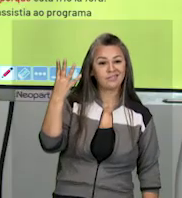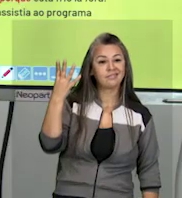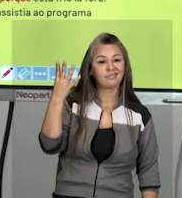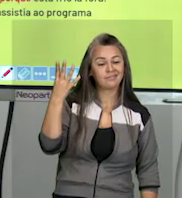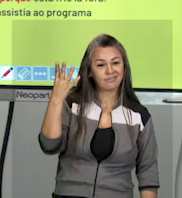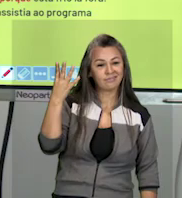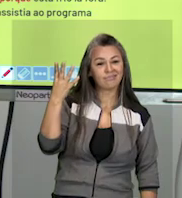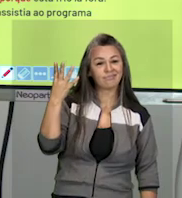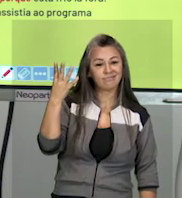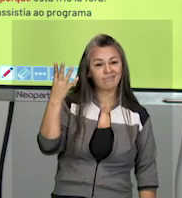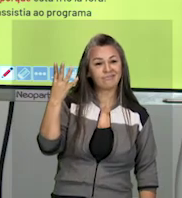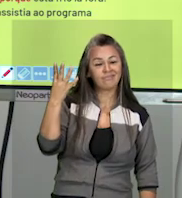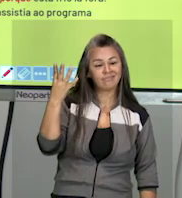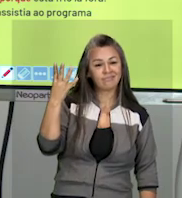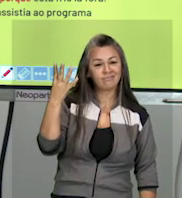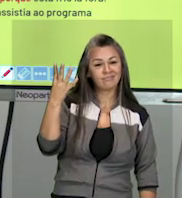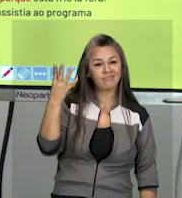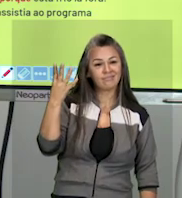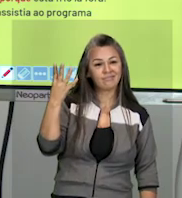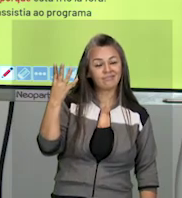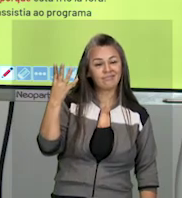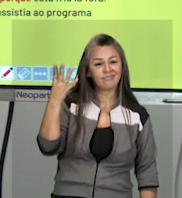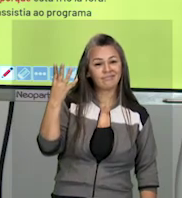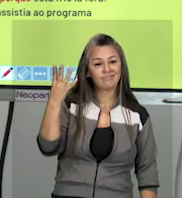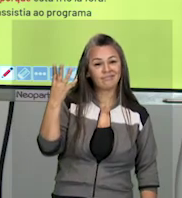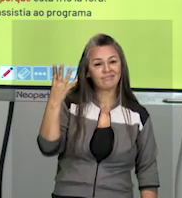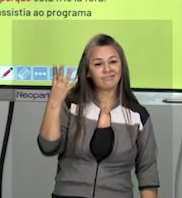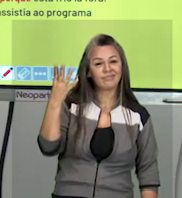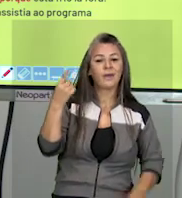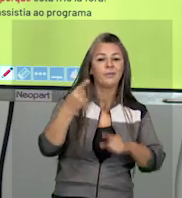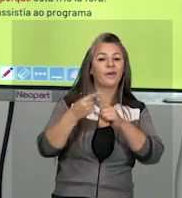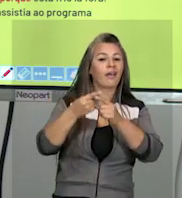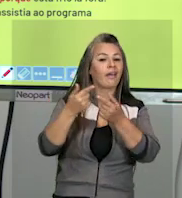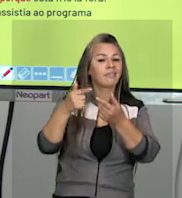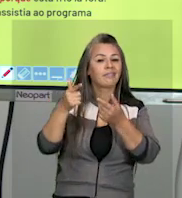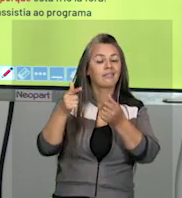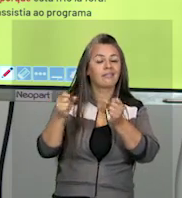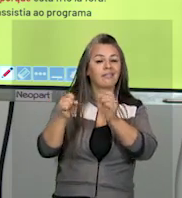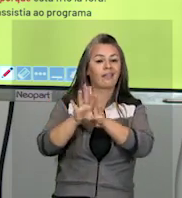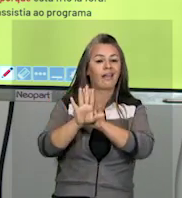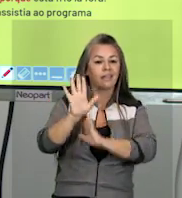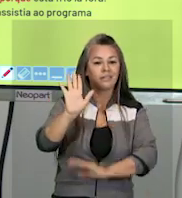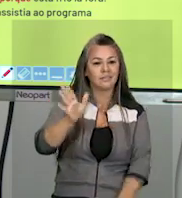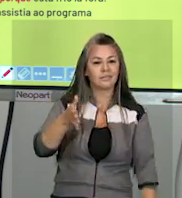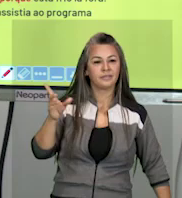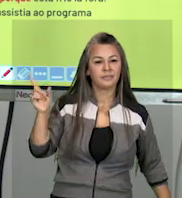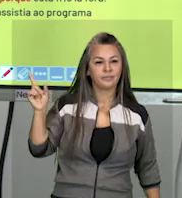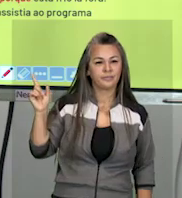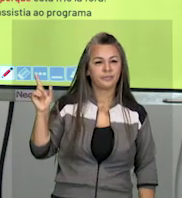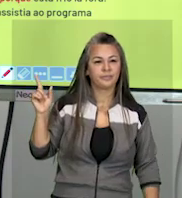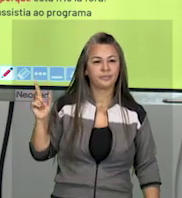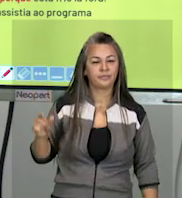Logo, concluímos que tem que levar o almoço nosso, porque não está com fome lá. Então, ela é conclusiva.